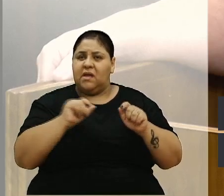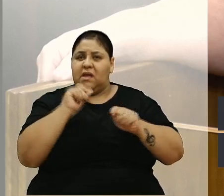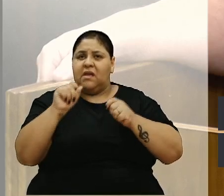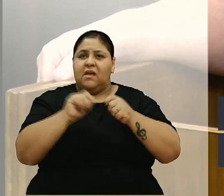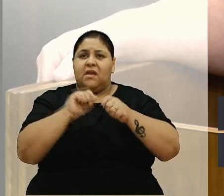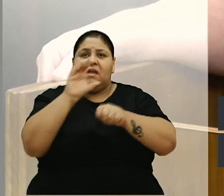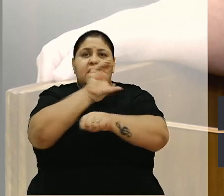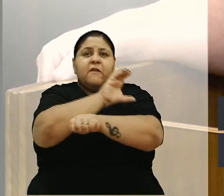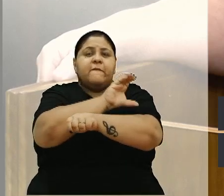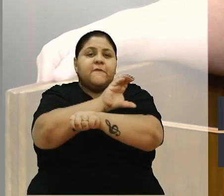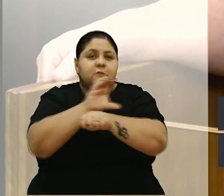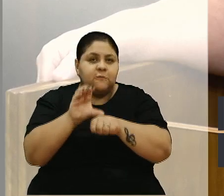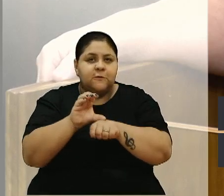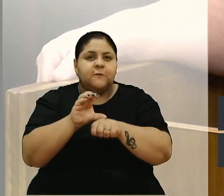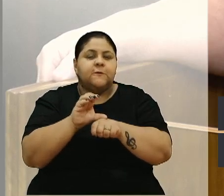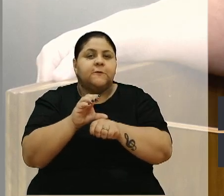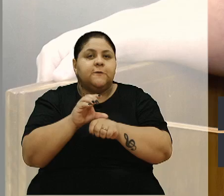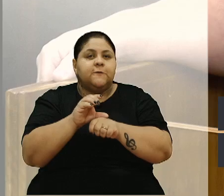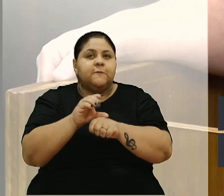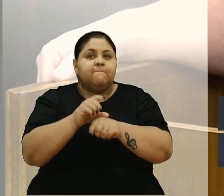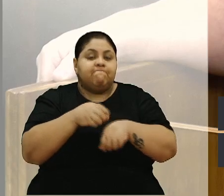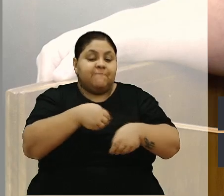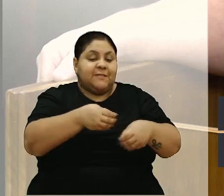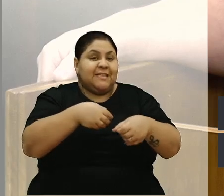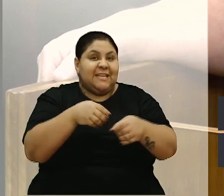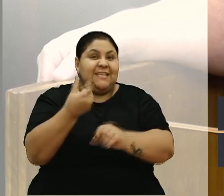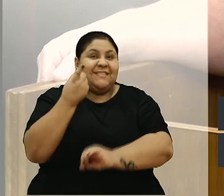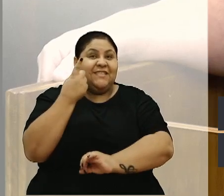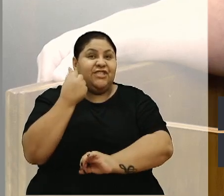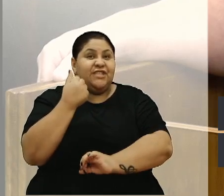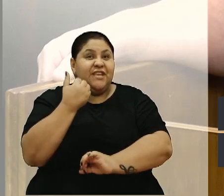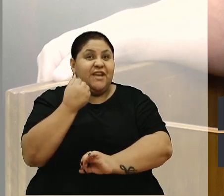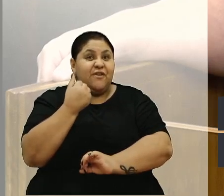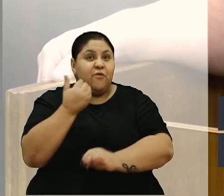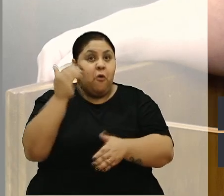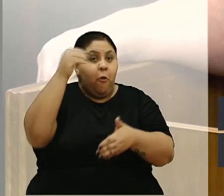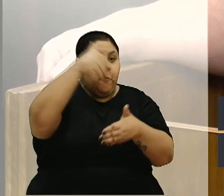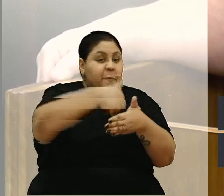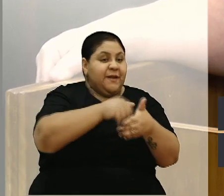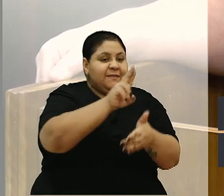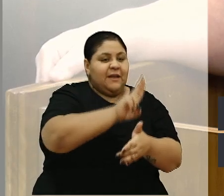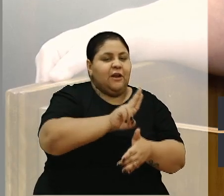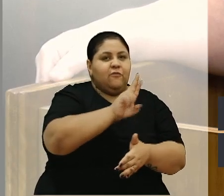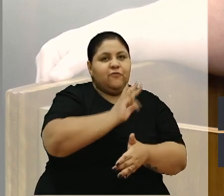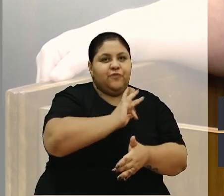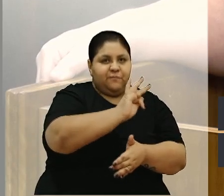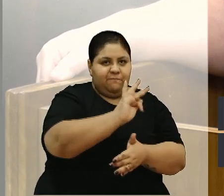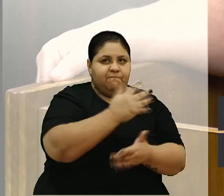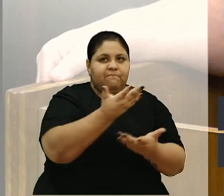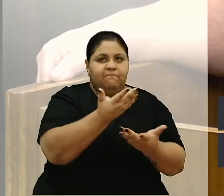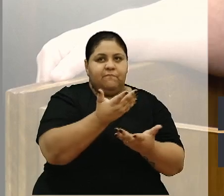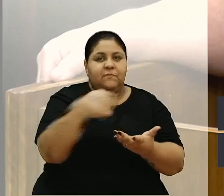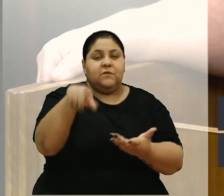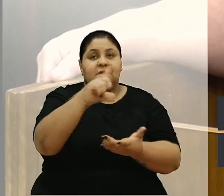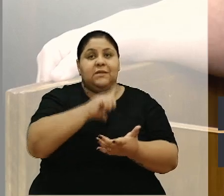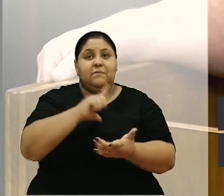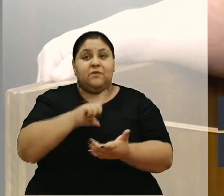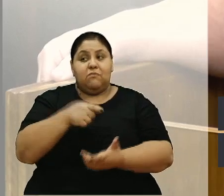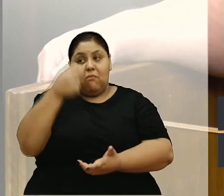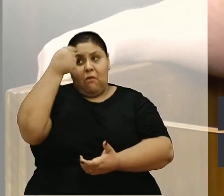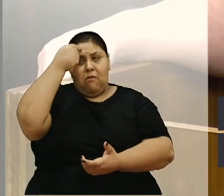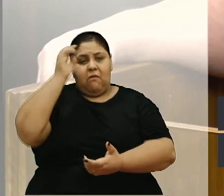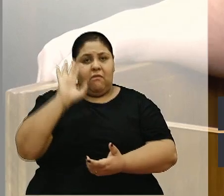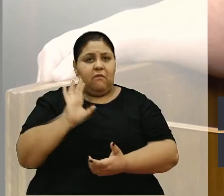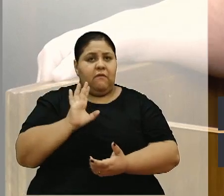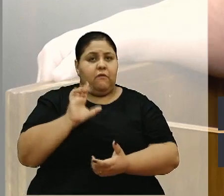cursinho sim e gasta uma fortuna para estar lá. E tem muito mais condições de quem deveria de estar lá. Então nós temos que ter um pensamento